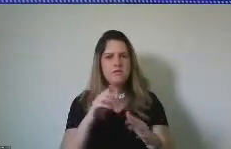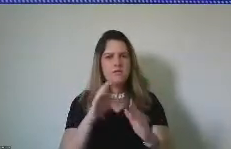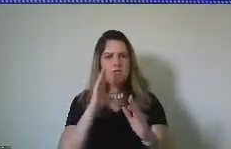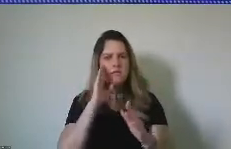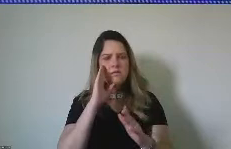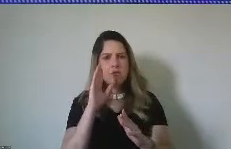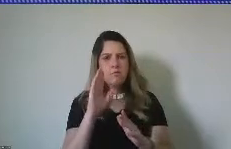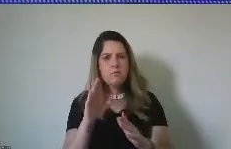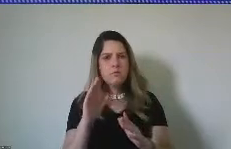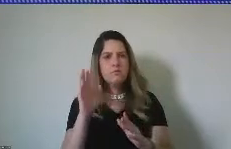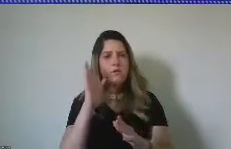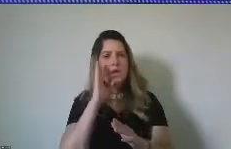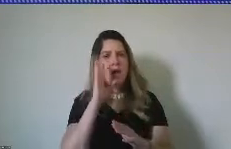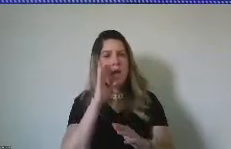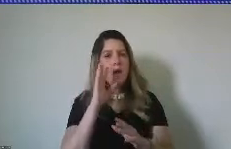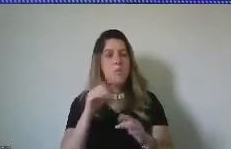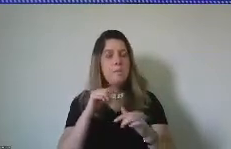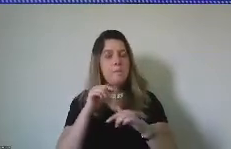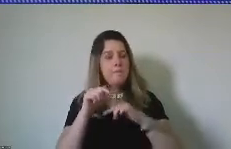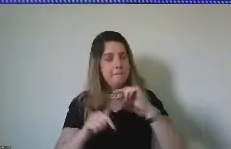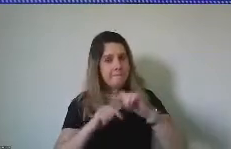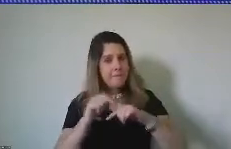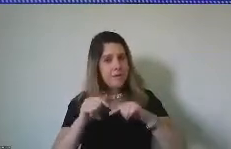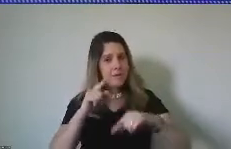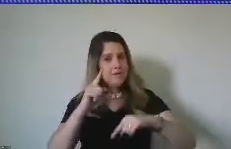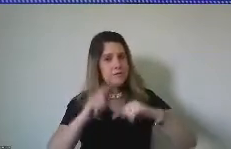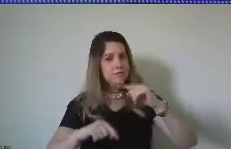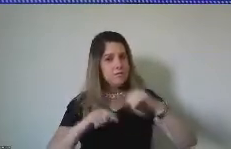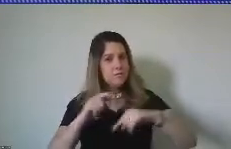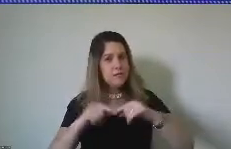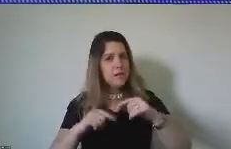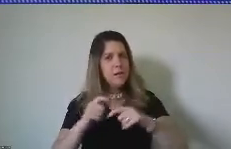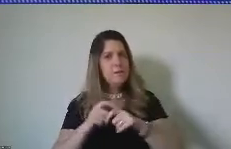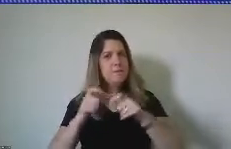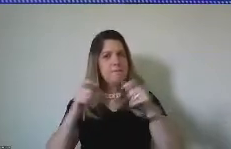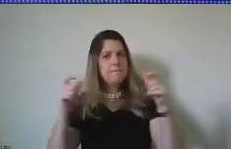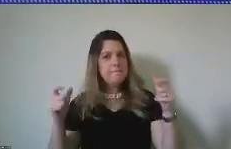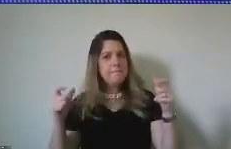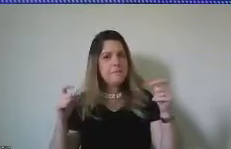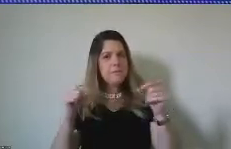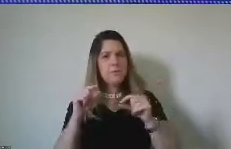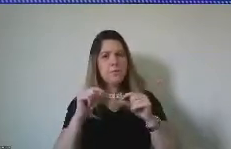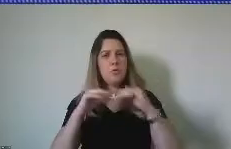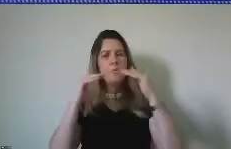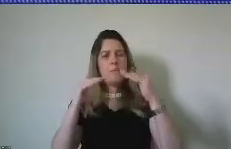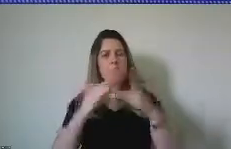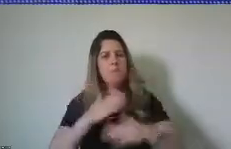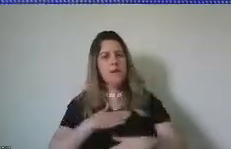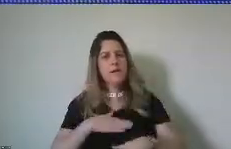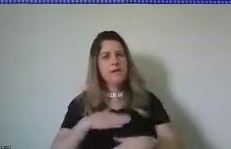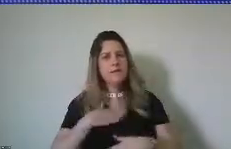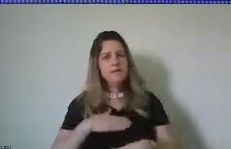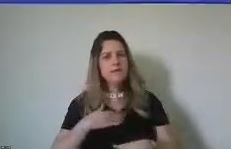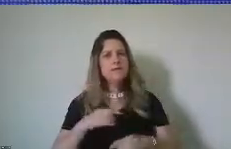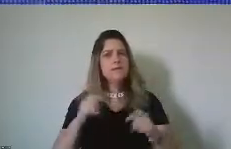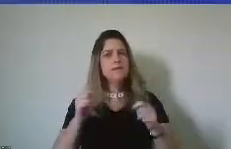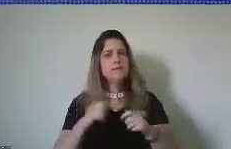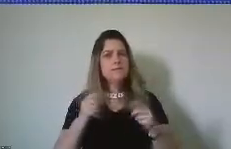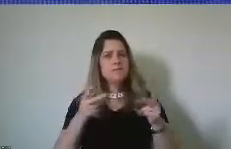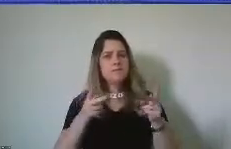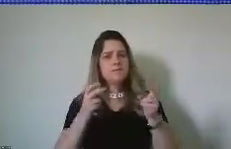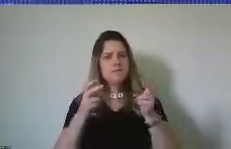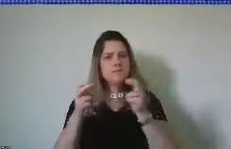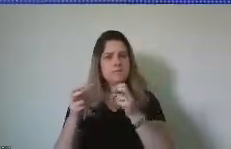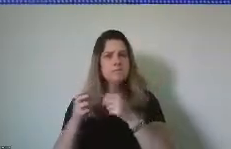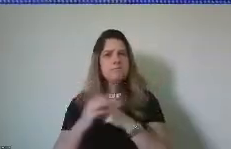era aqui o mercado dos materiais mesmo a maior obra está um pouco mais tranquilo do que você podia perceber no interior de leilão